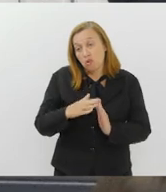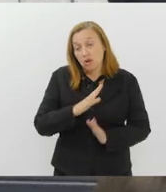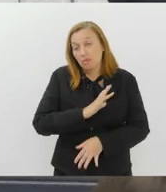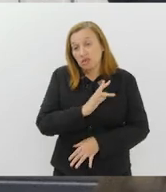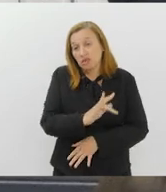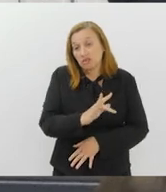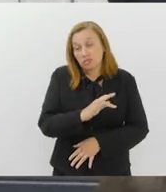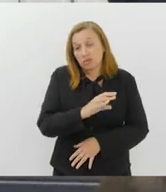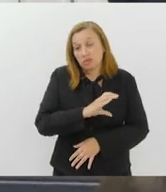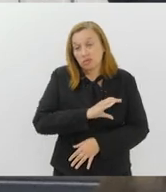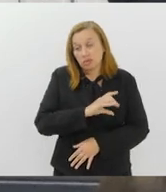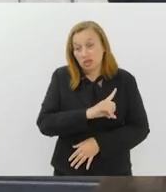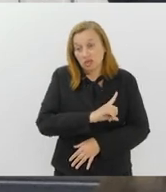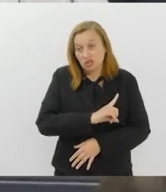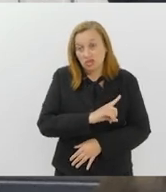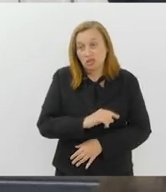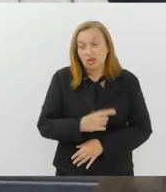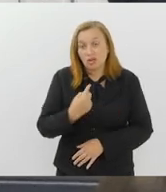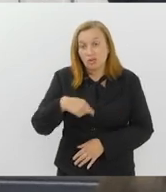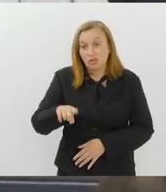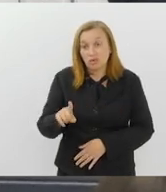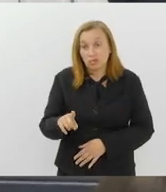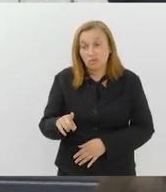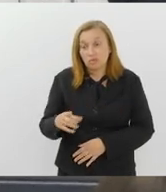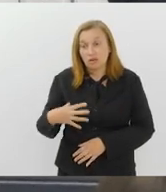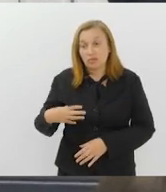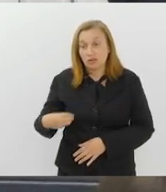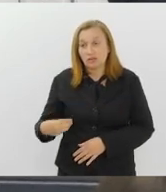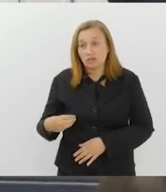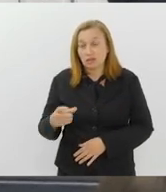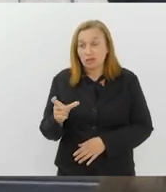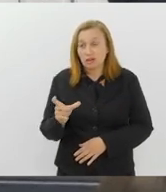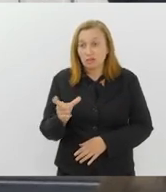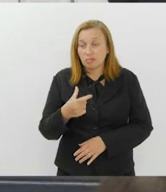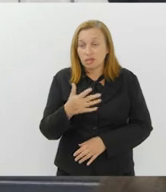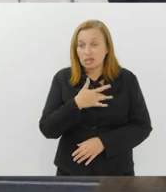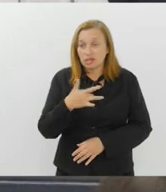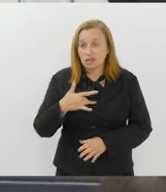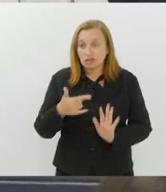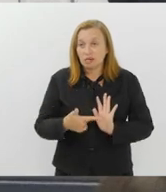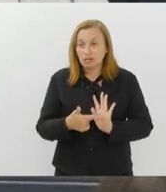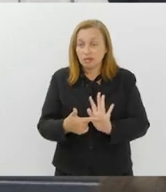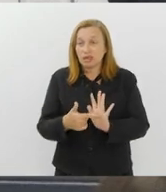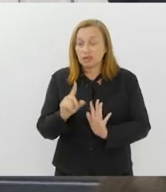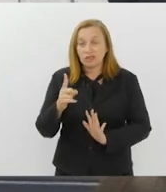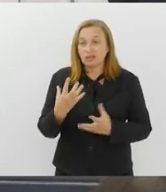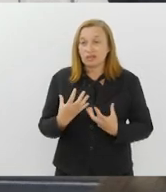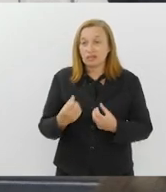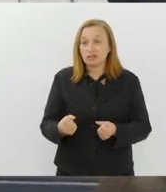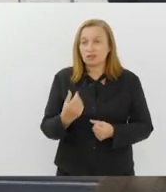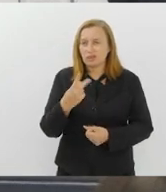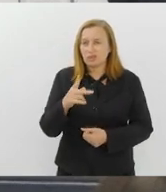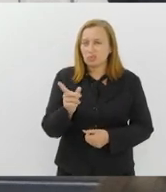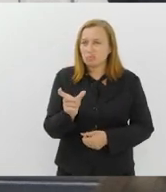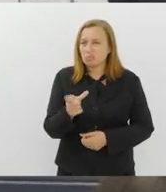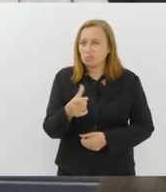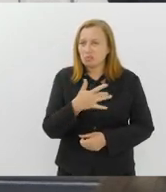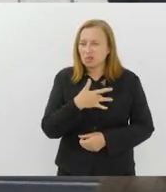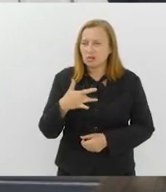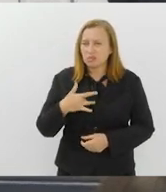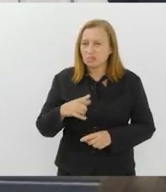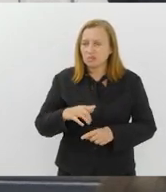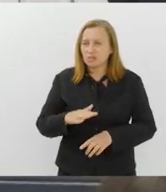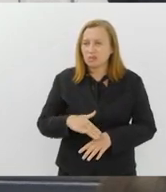de Caxias, fui levar minha filha, quando apresentei o plano, não aceitamos mais o seu plano, porque